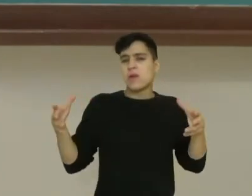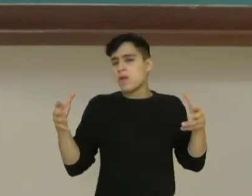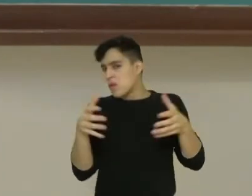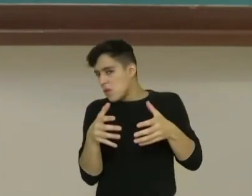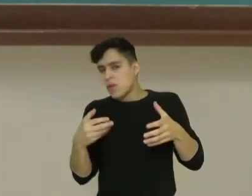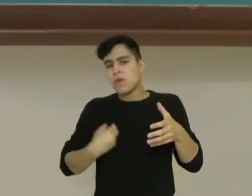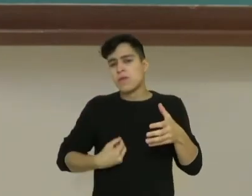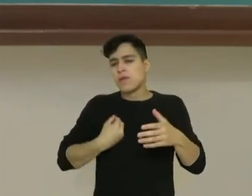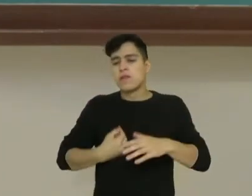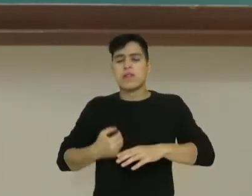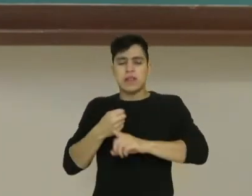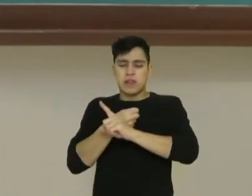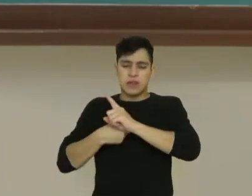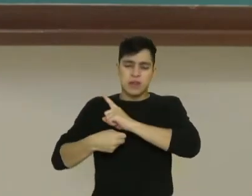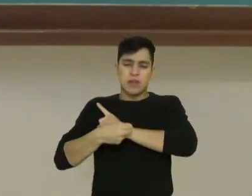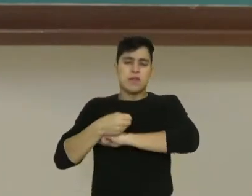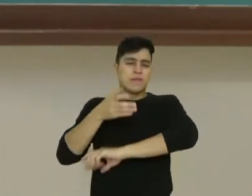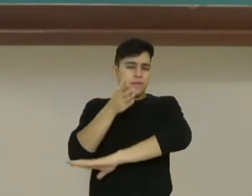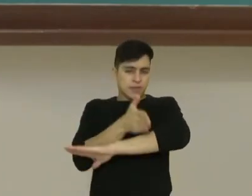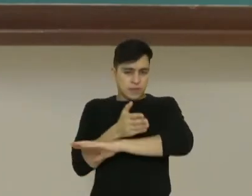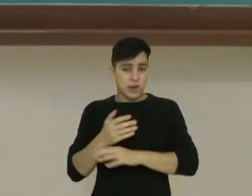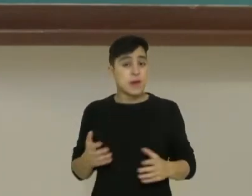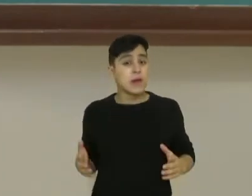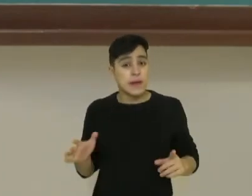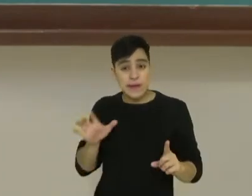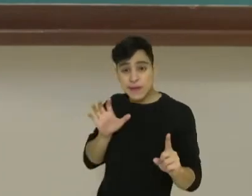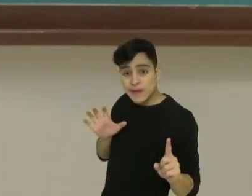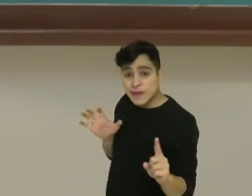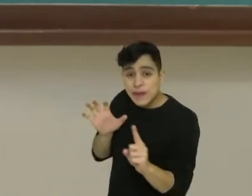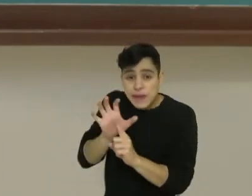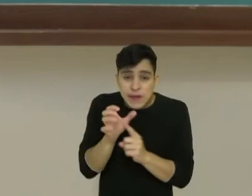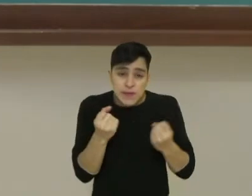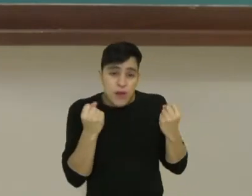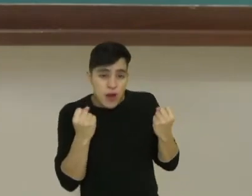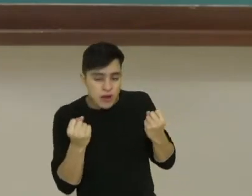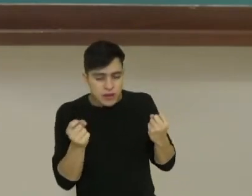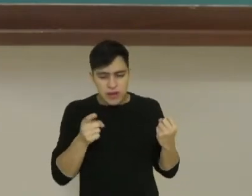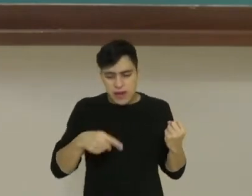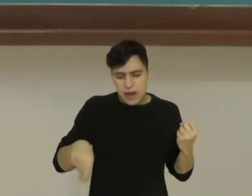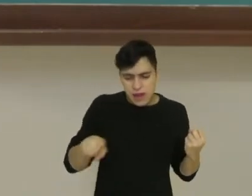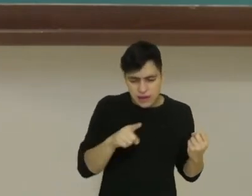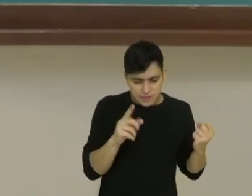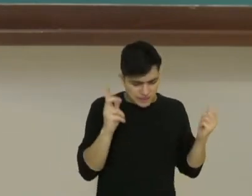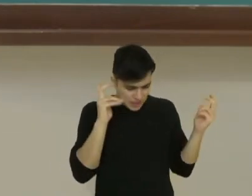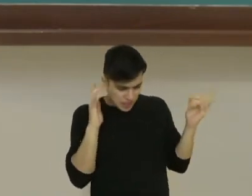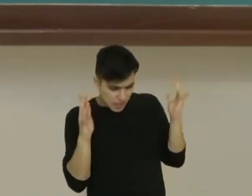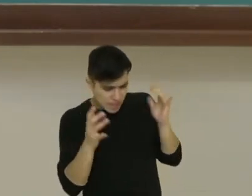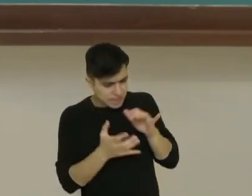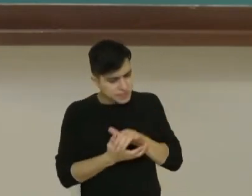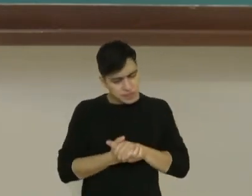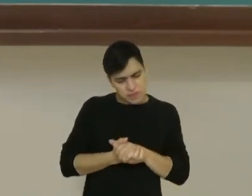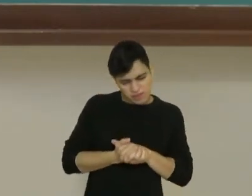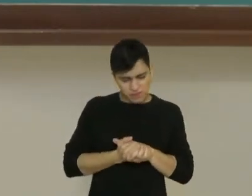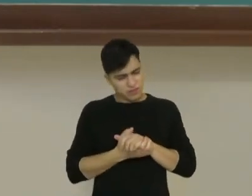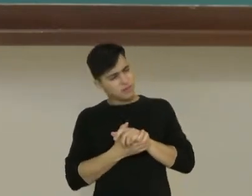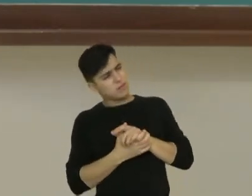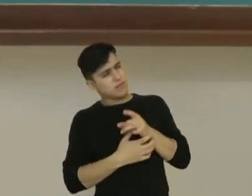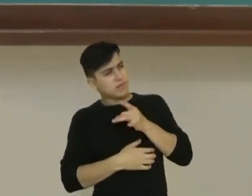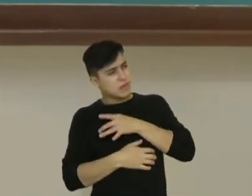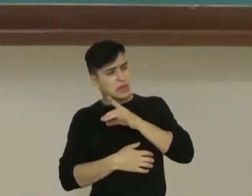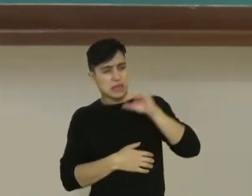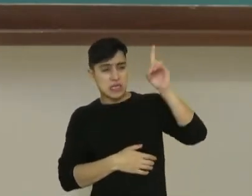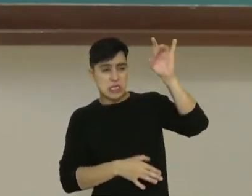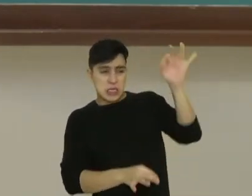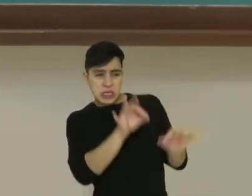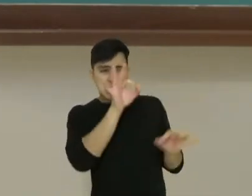Por quê? Porque eles começaram a perceber que eles não precisavam ter tanto medo do julgamento de Deus, que